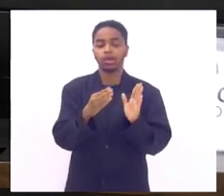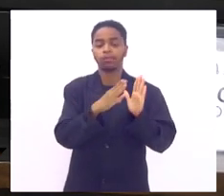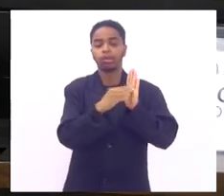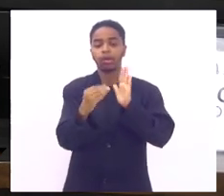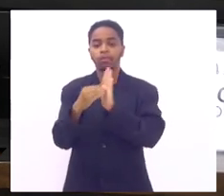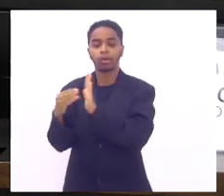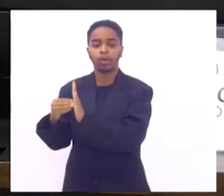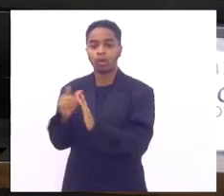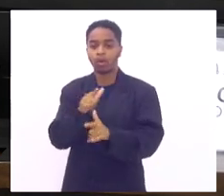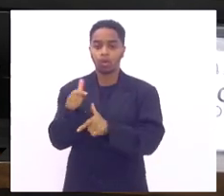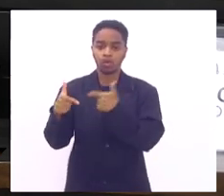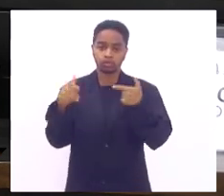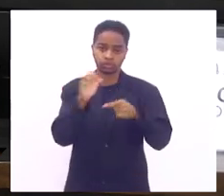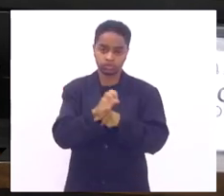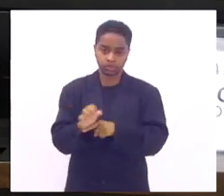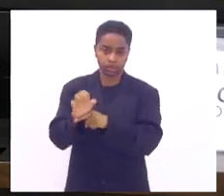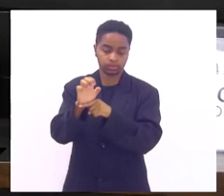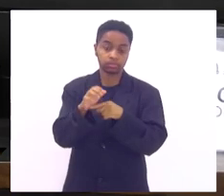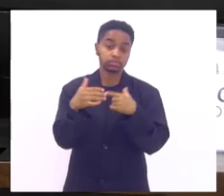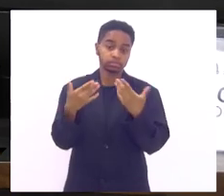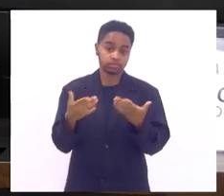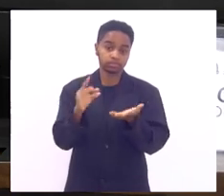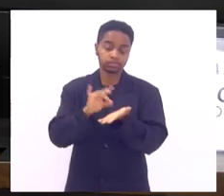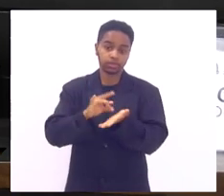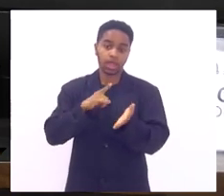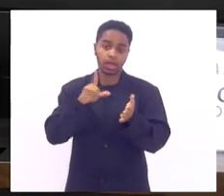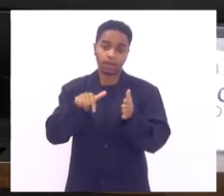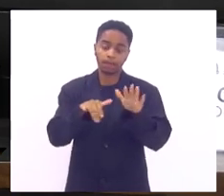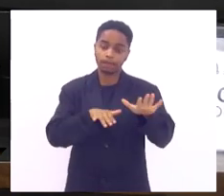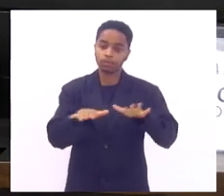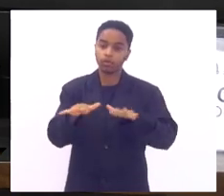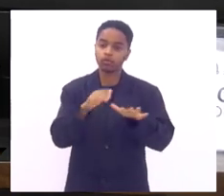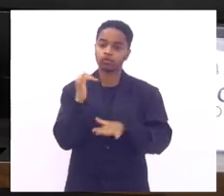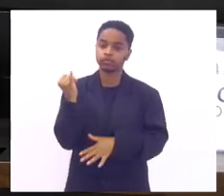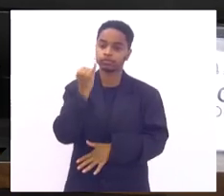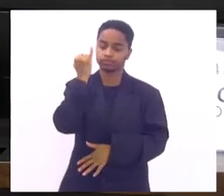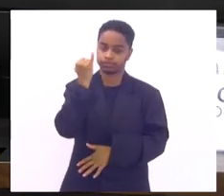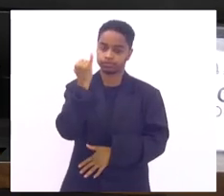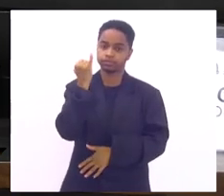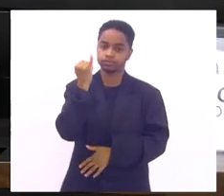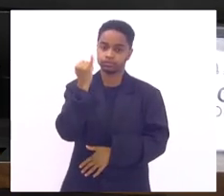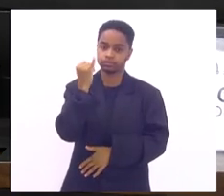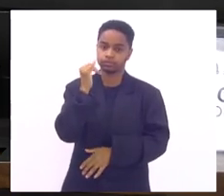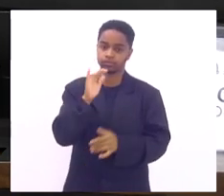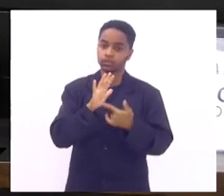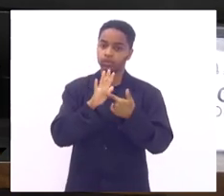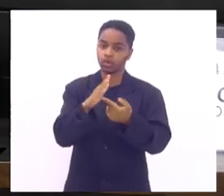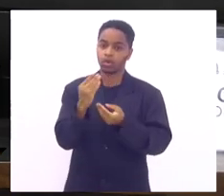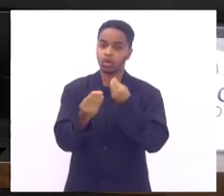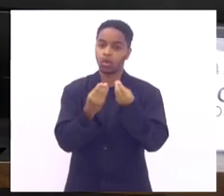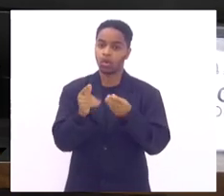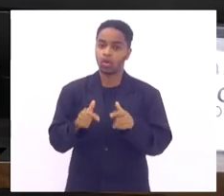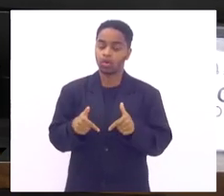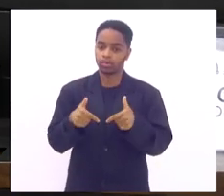outros estados da federação, então foi um movimento importantíssimo de destaque da atuação.